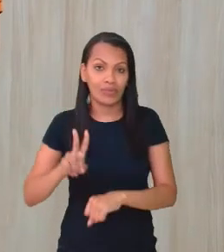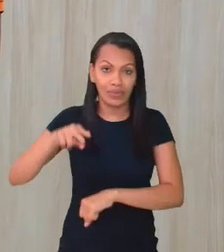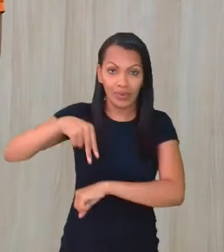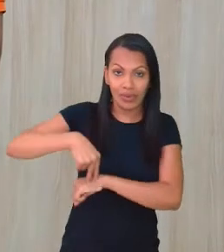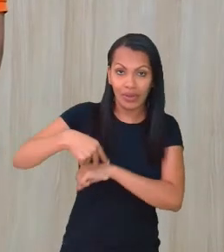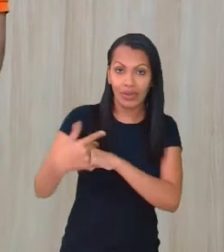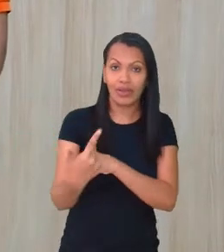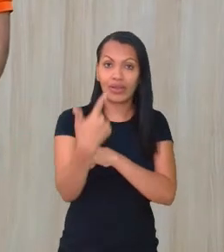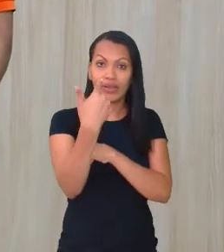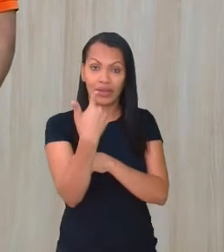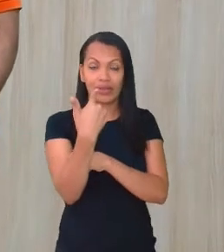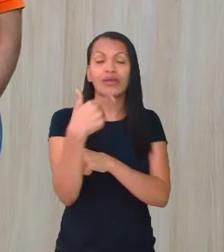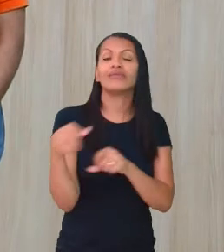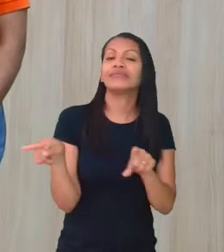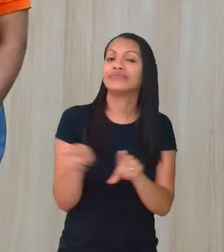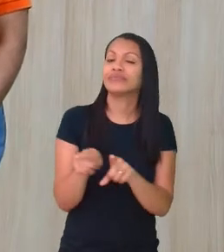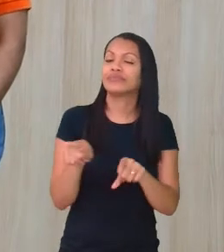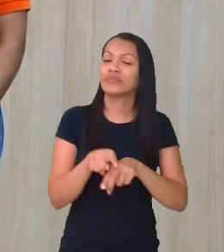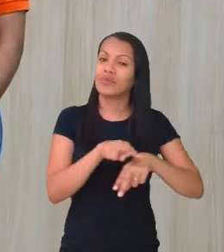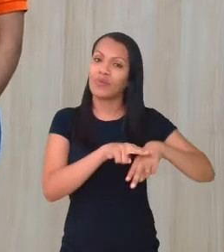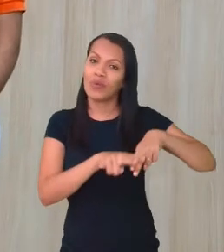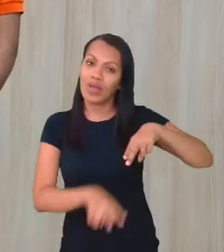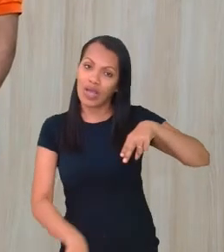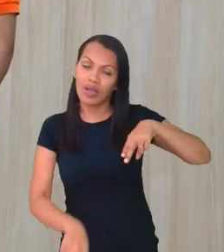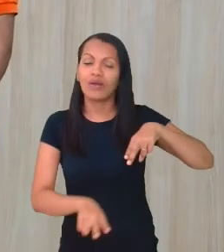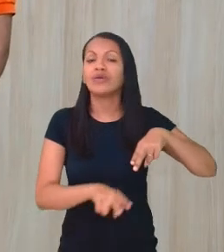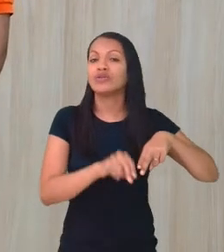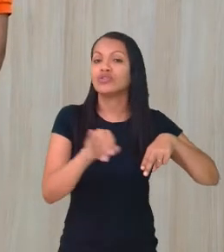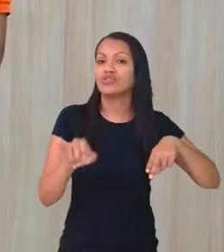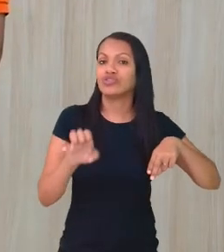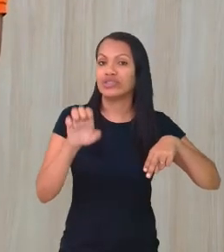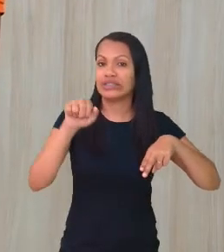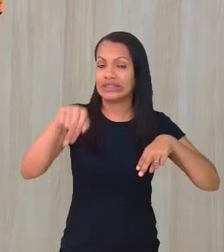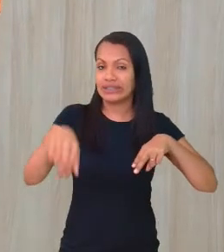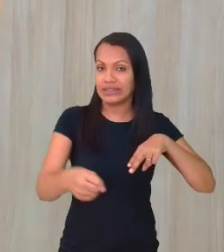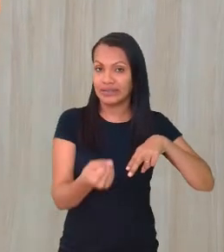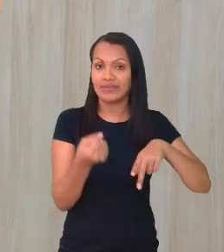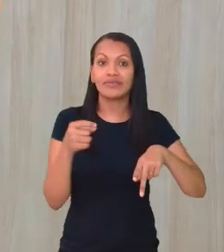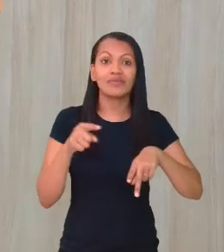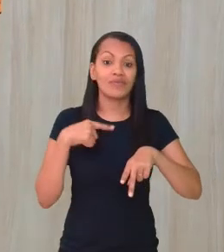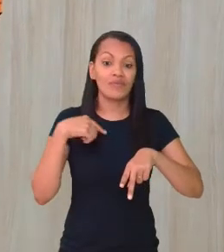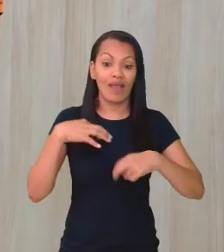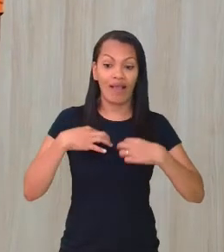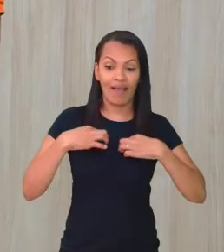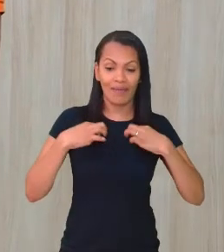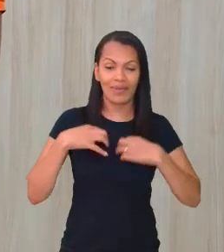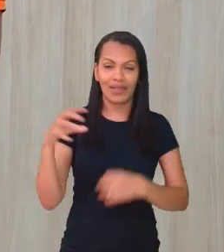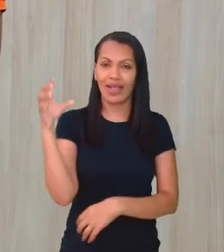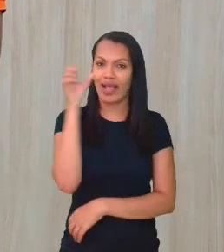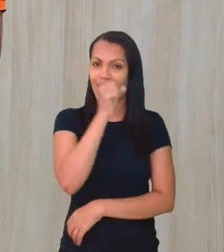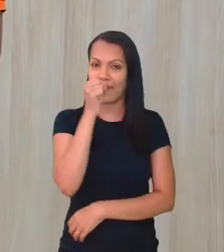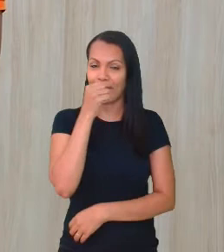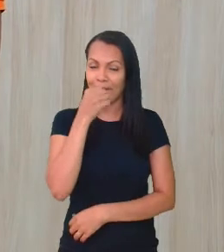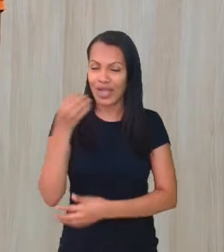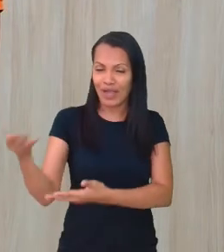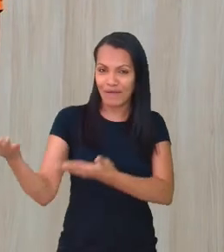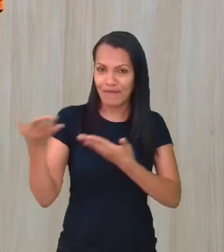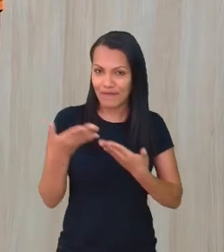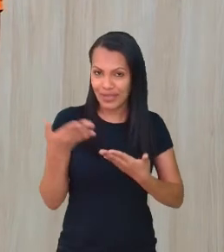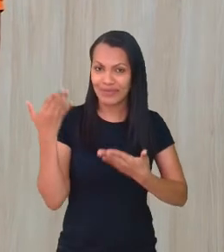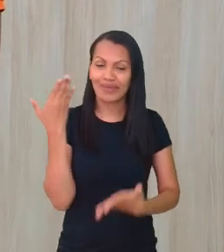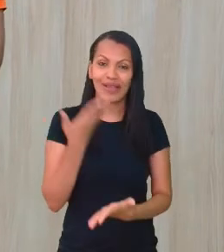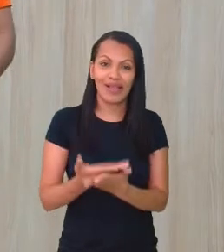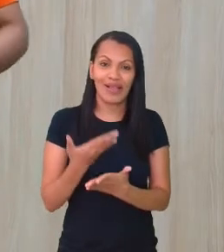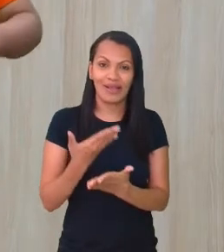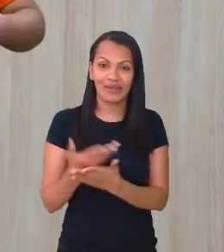câmera e hoje eu uso uma calça jeans azul e uma blusa laranja. Sejam todos bem-vindos à aula de português. Me acompanhando